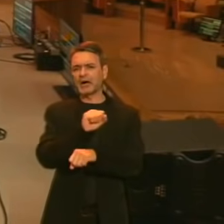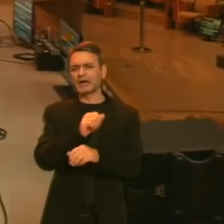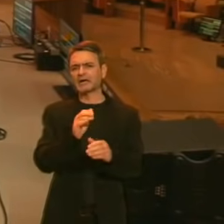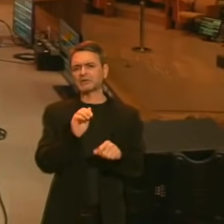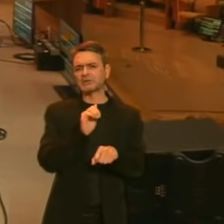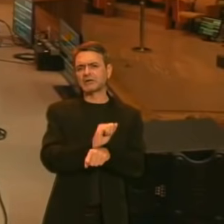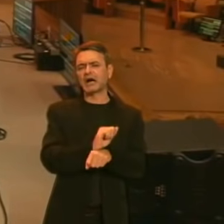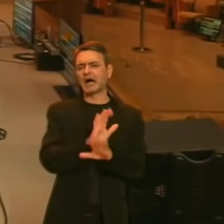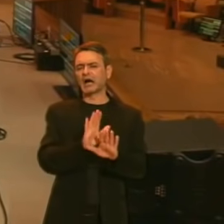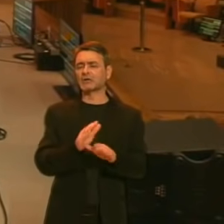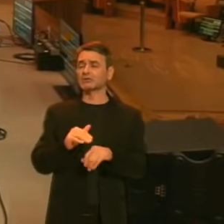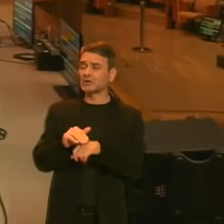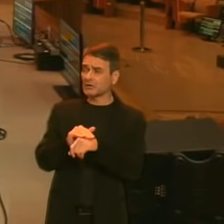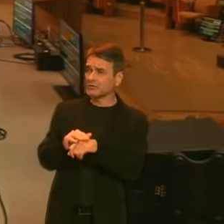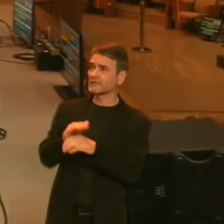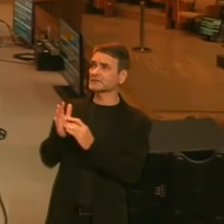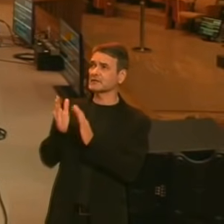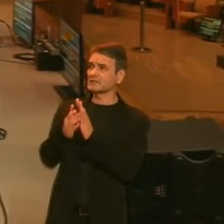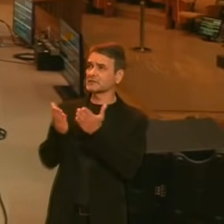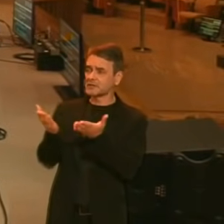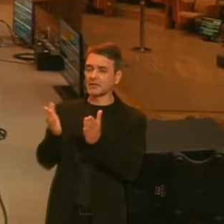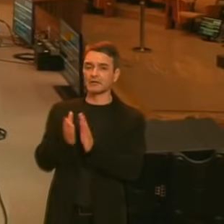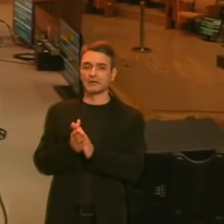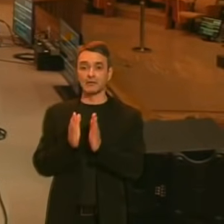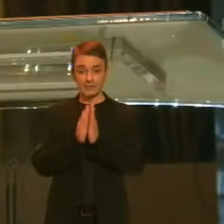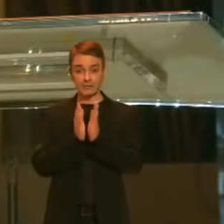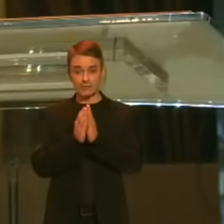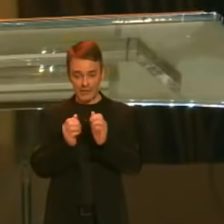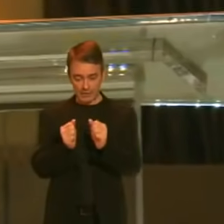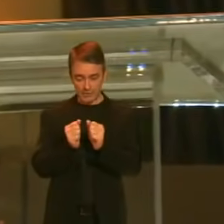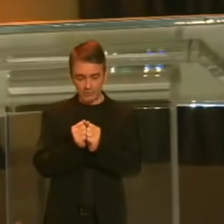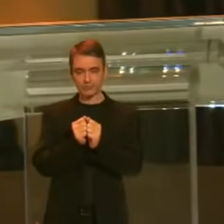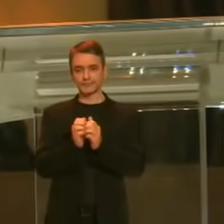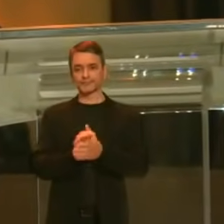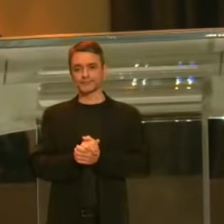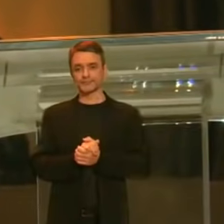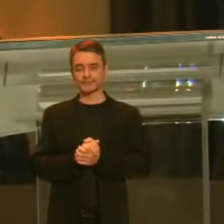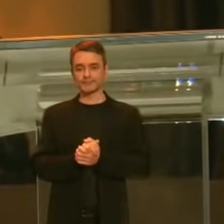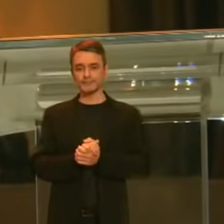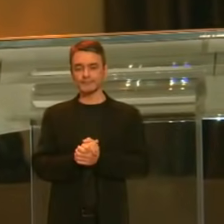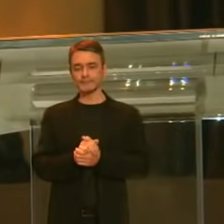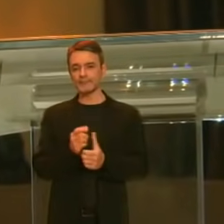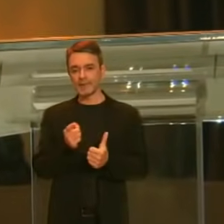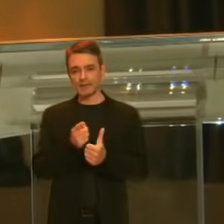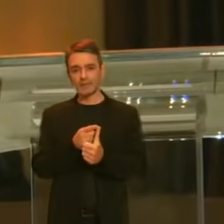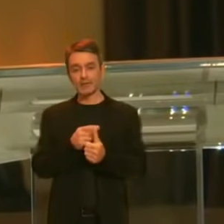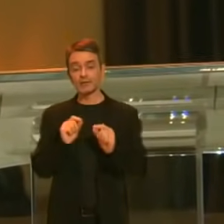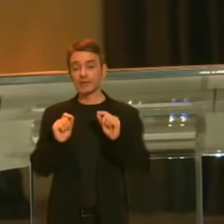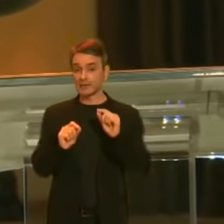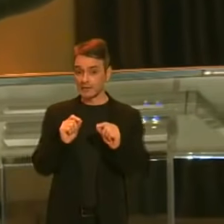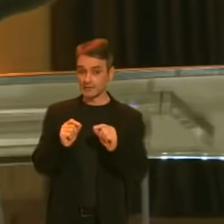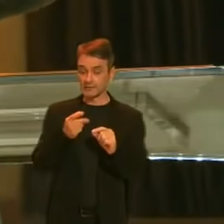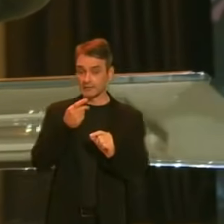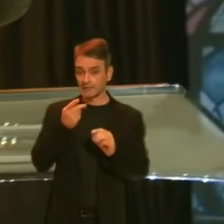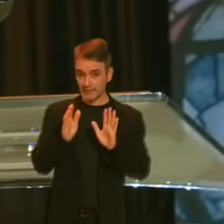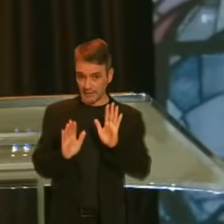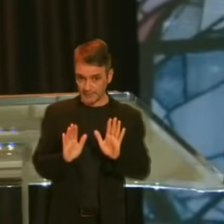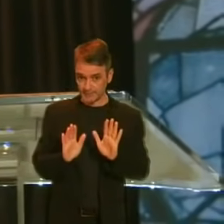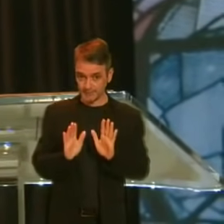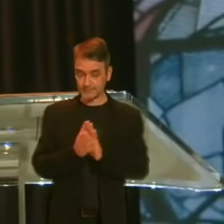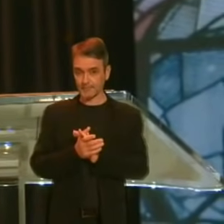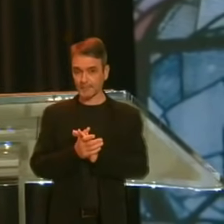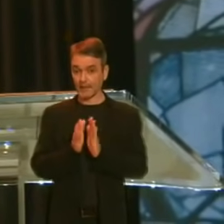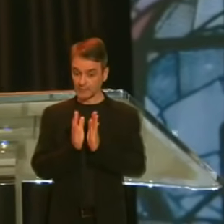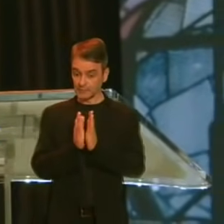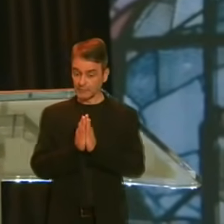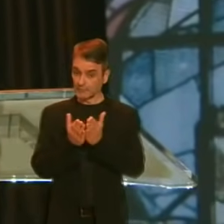Senhor, eu quero conversar contigo, tá? E a gente vai orar junto. Primeira coisa que você vai falar: eu não posso orar agora isso por você. Você